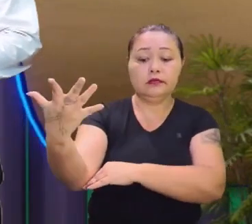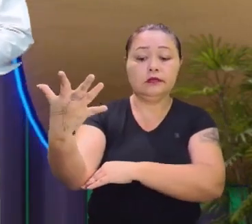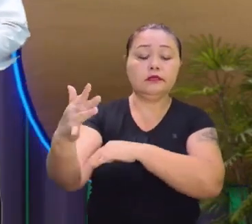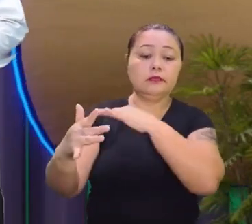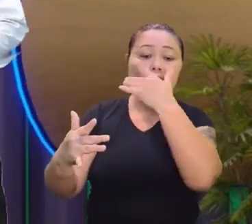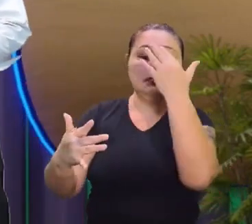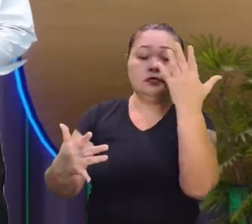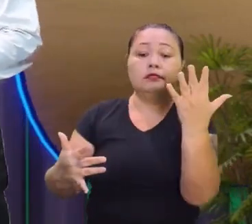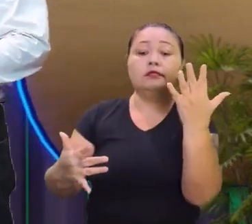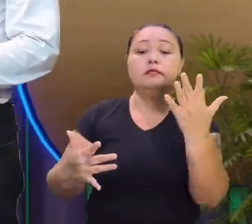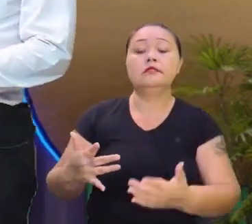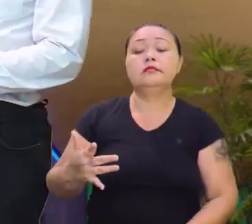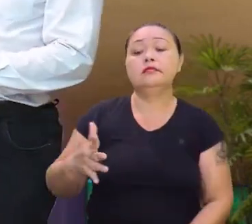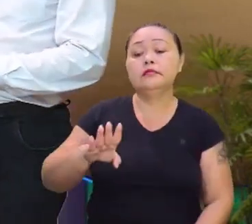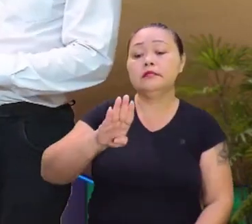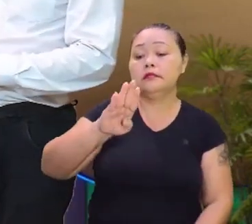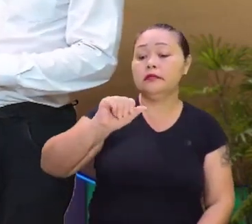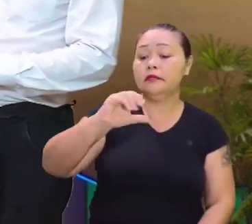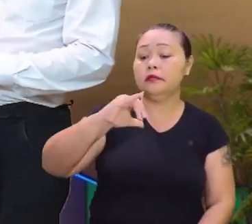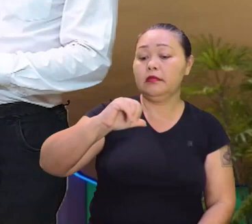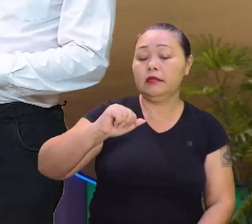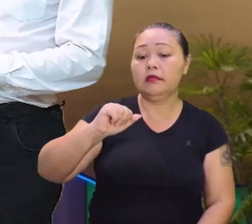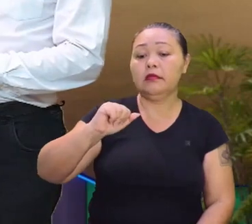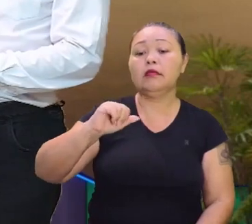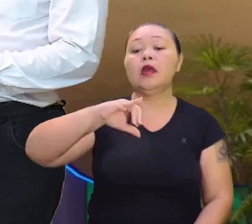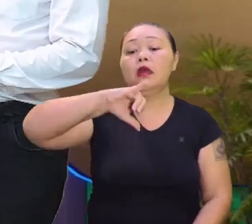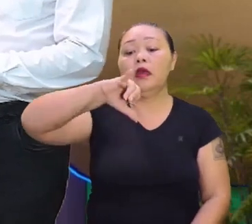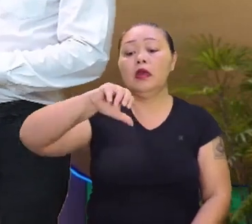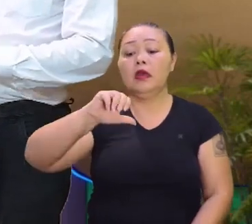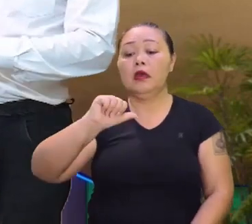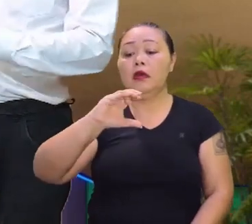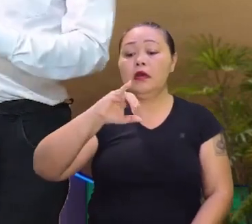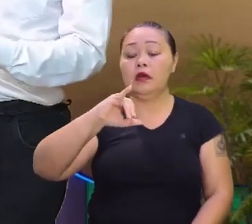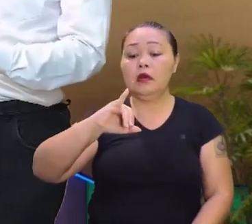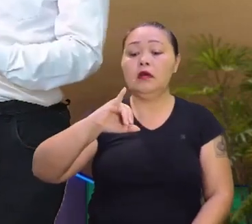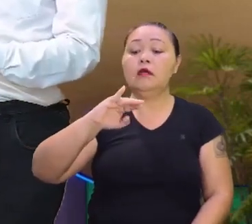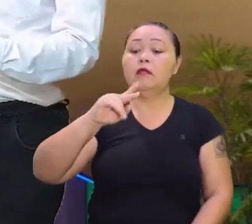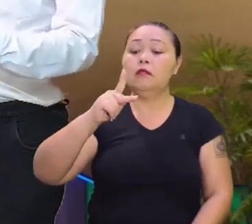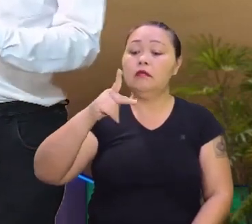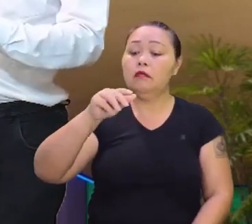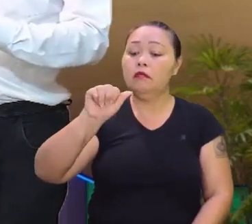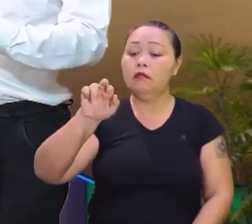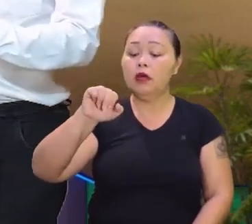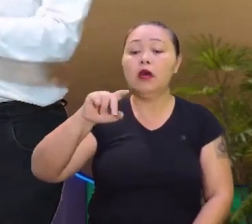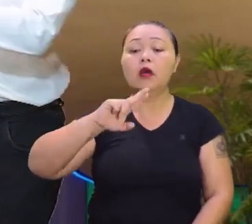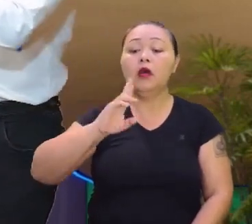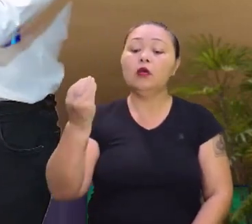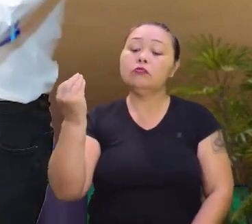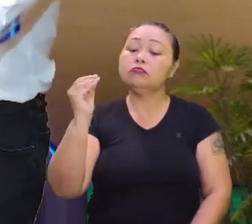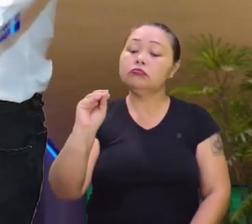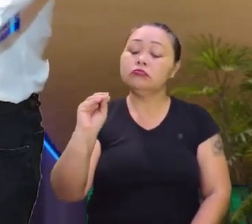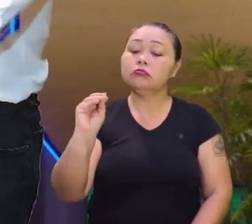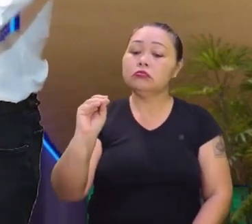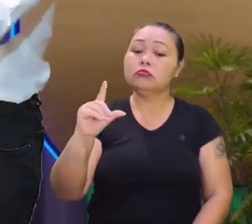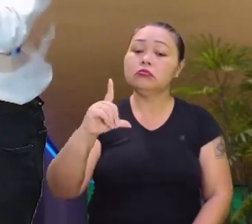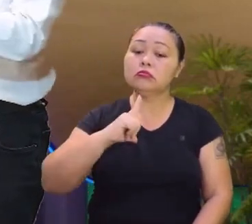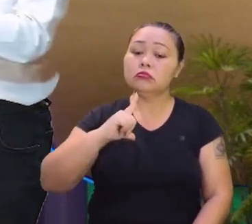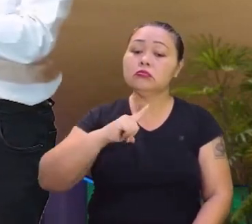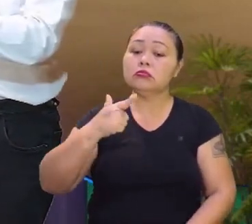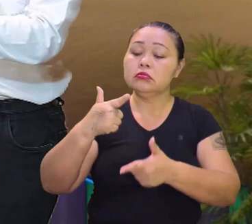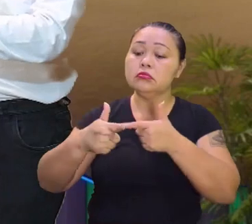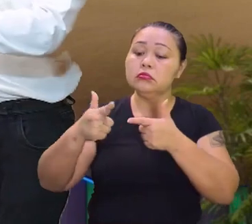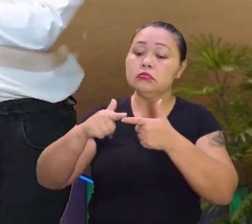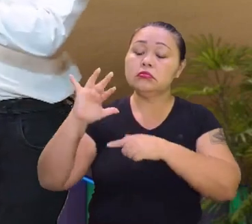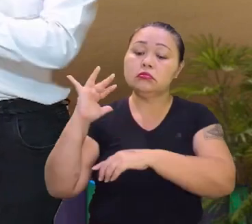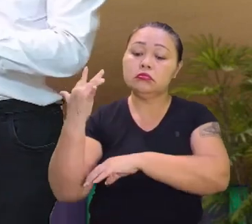Jorge. Inclusive, a bacia do Rio Jaci-Paraná também recebe esse impacto